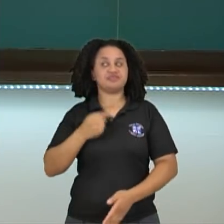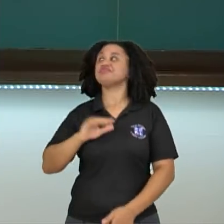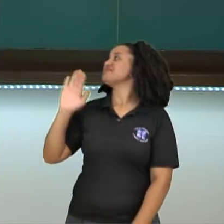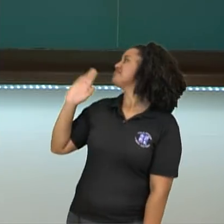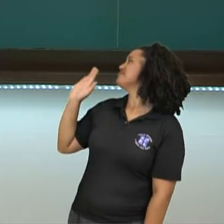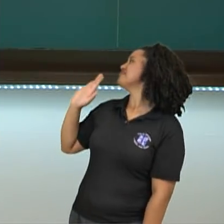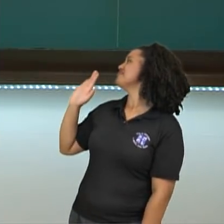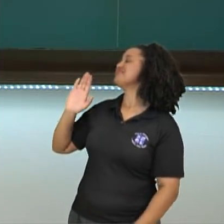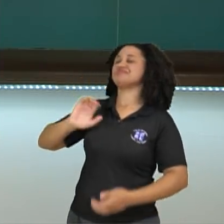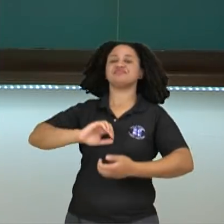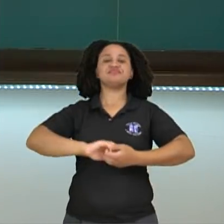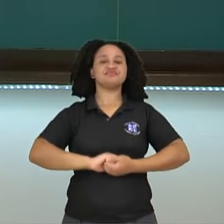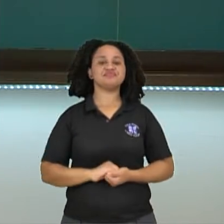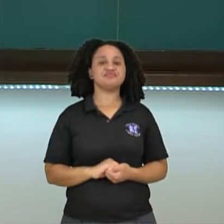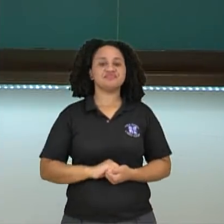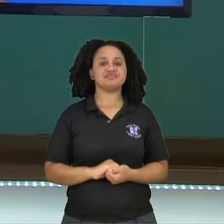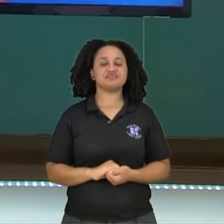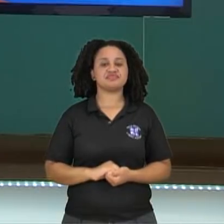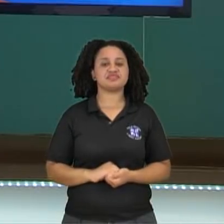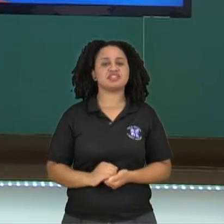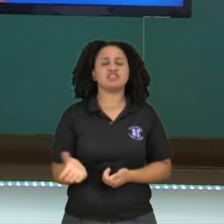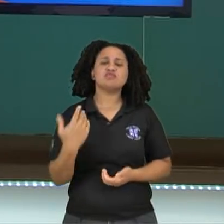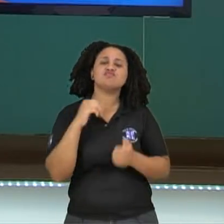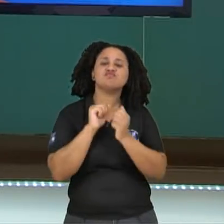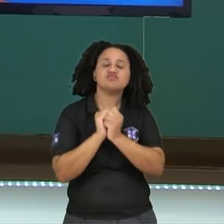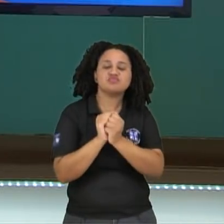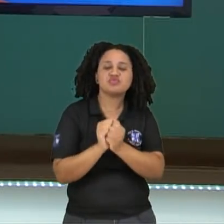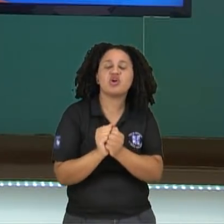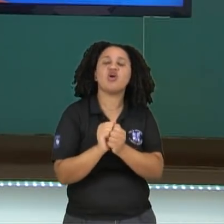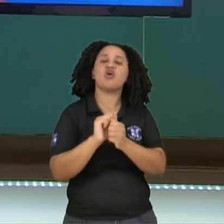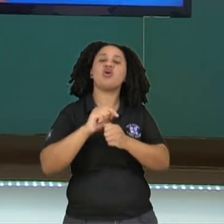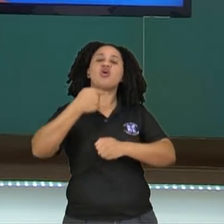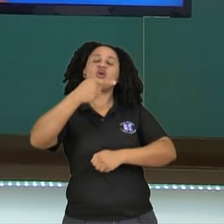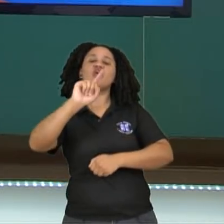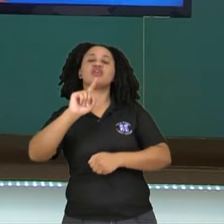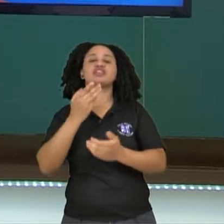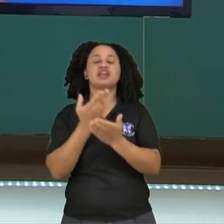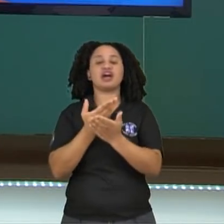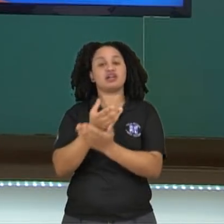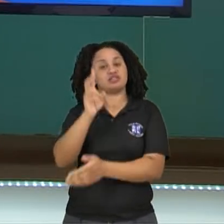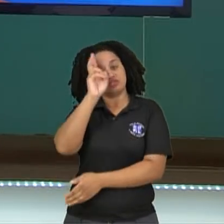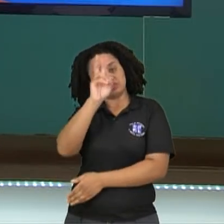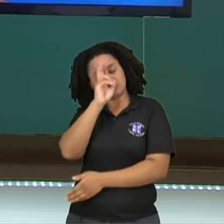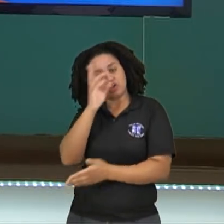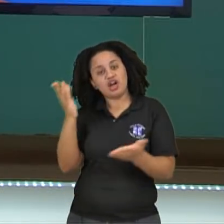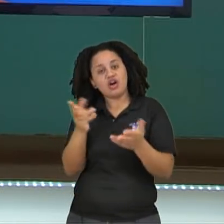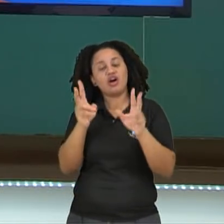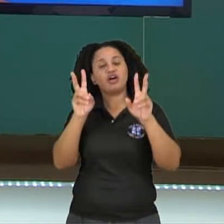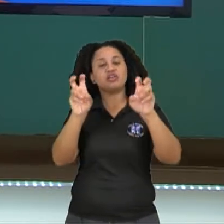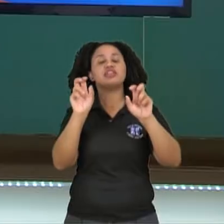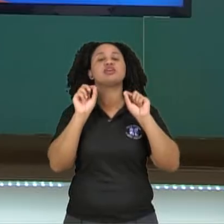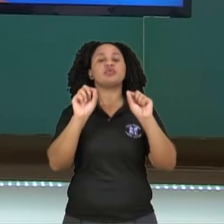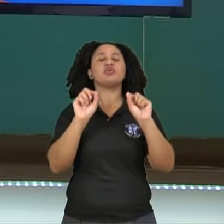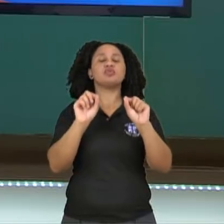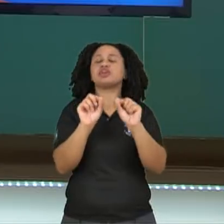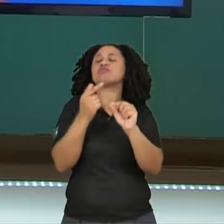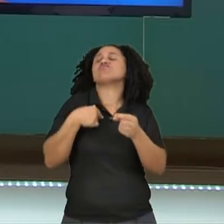Libras. Embarque para mais uma aula de história. Nosso tema agora, vamos trabalhar junto